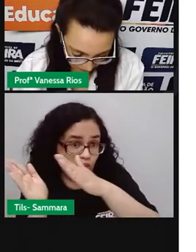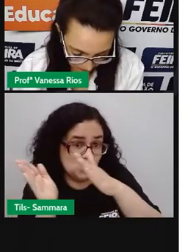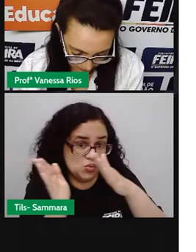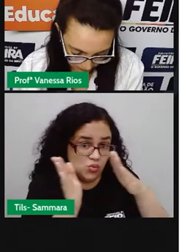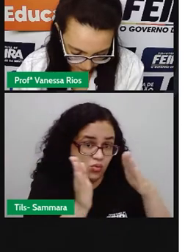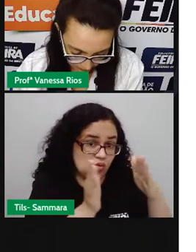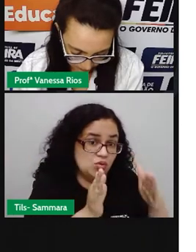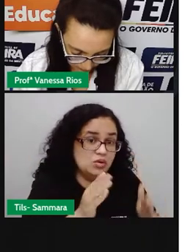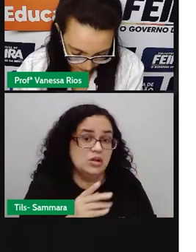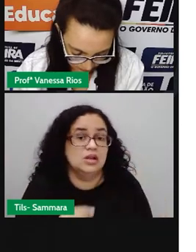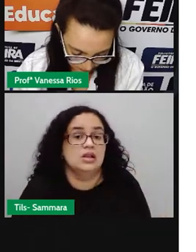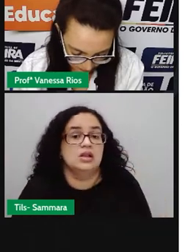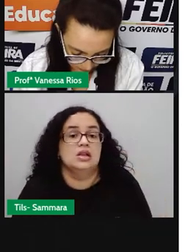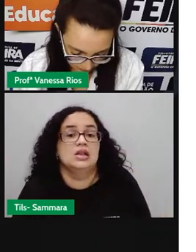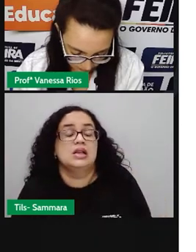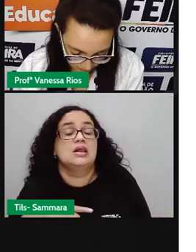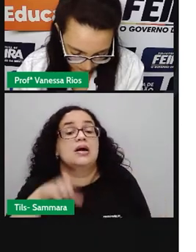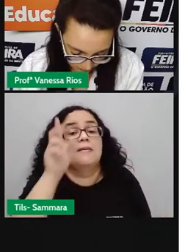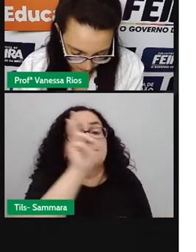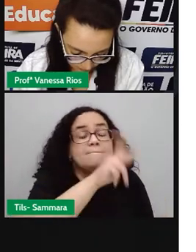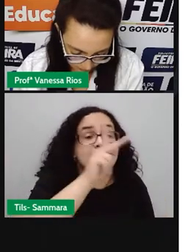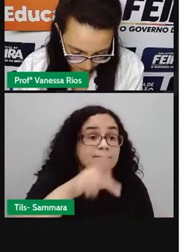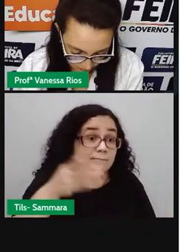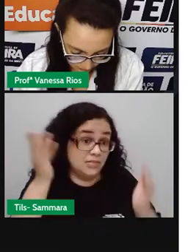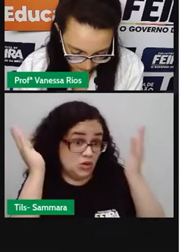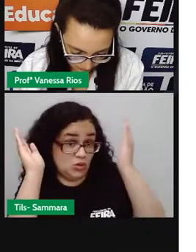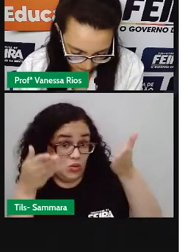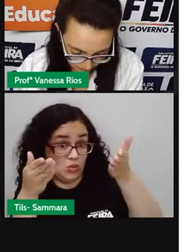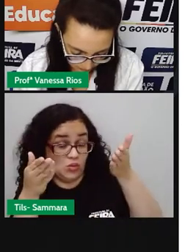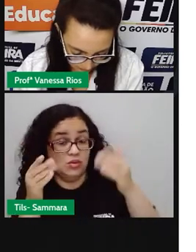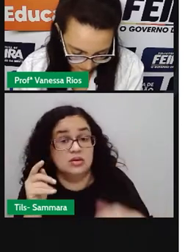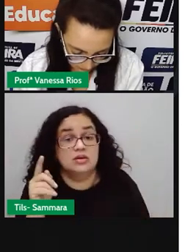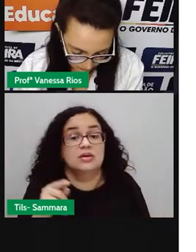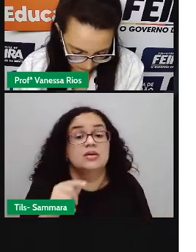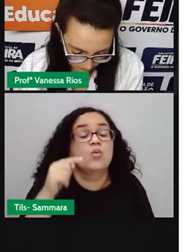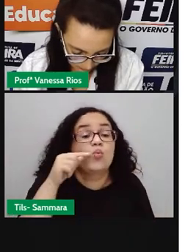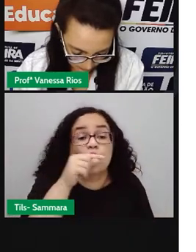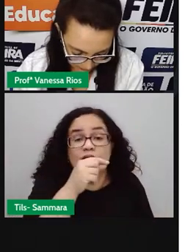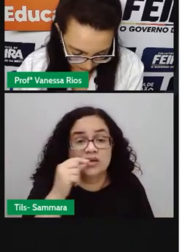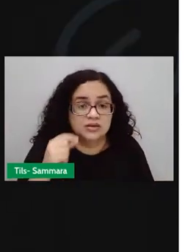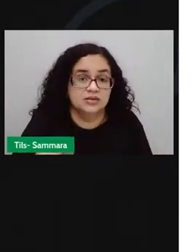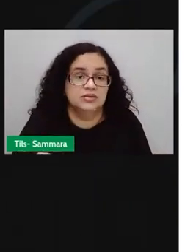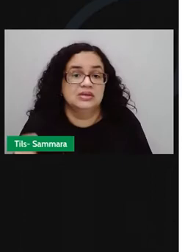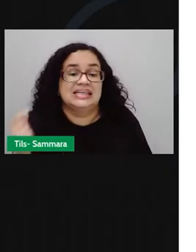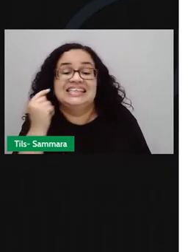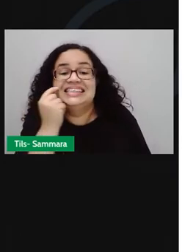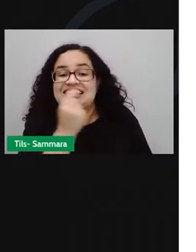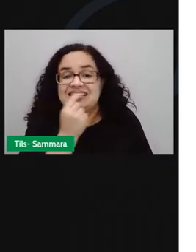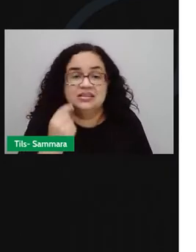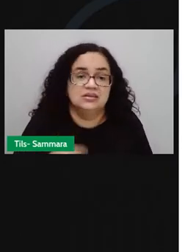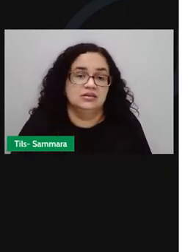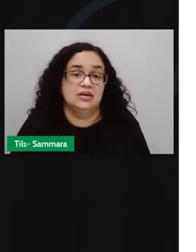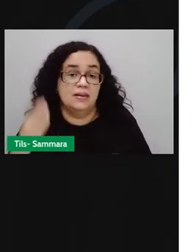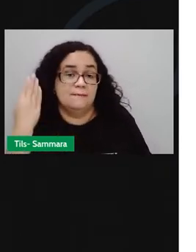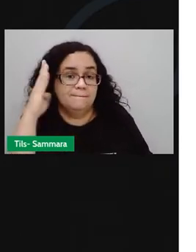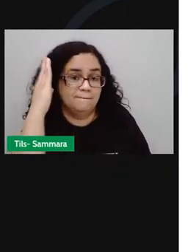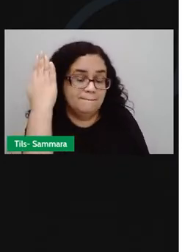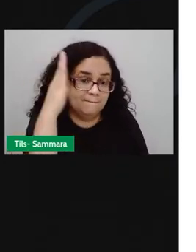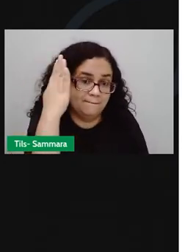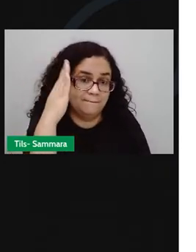lista, o objeto que a Pro vai testar agora, ó, é o palito, um palito de